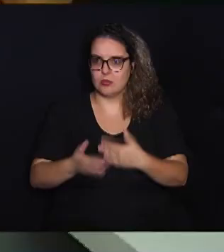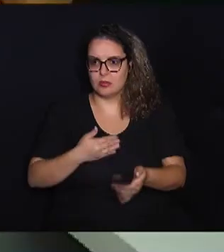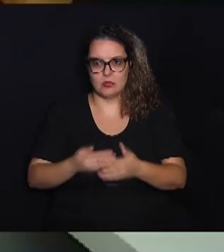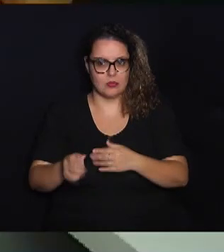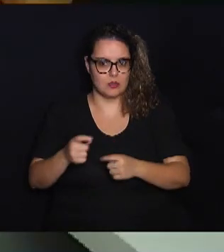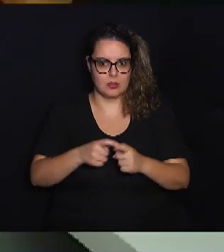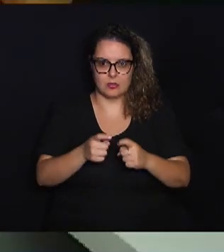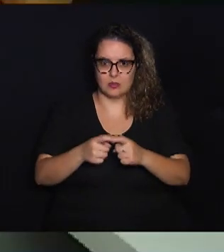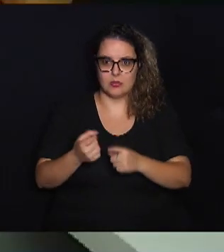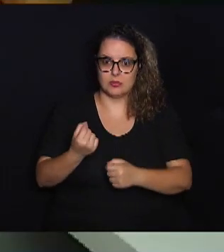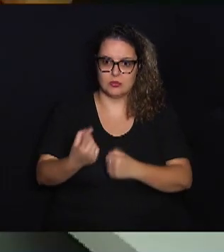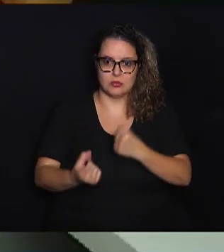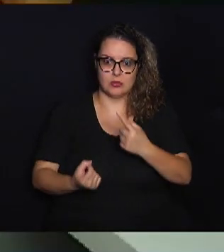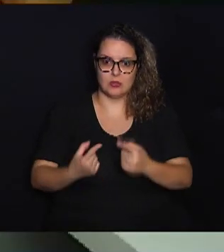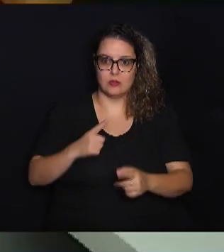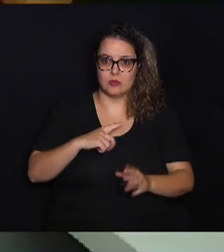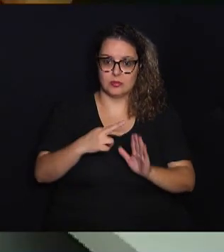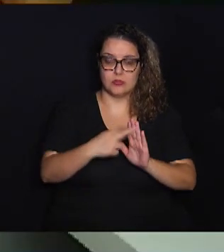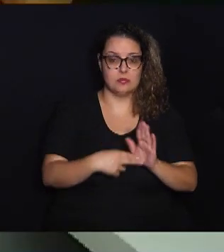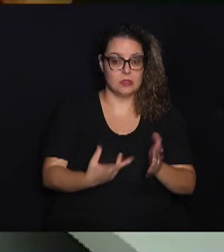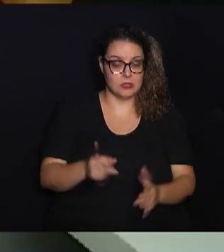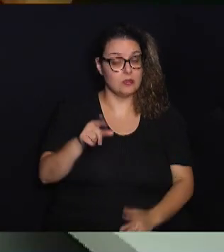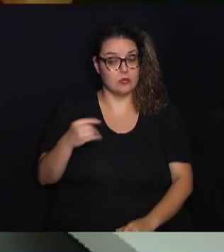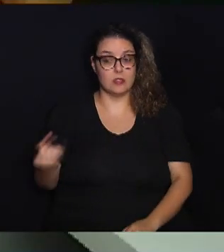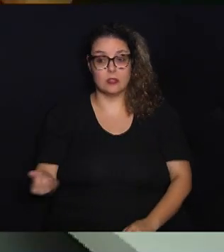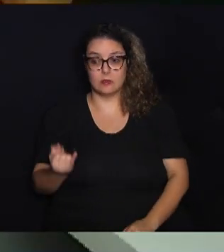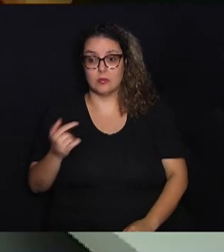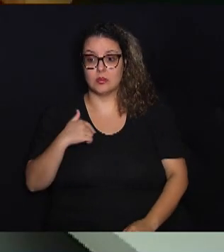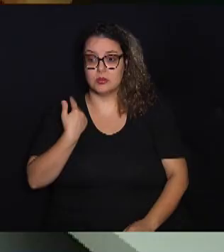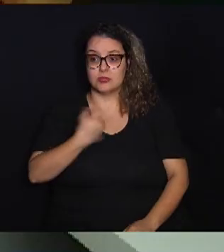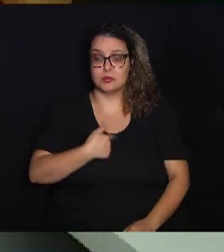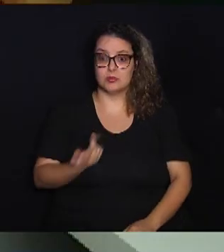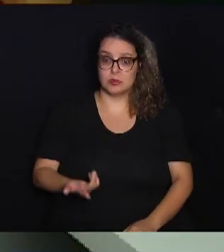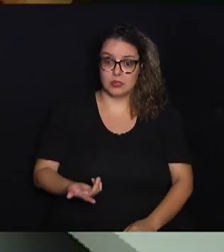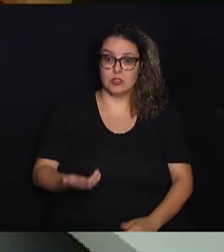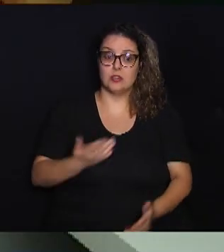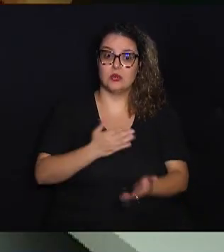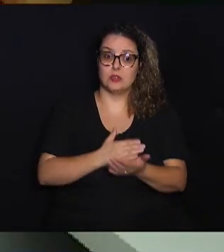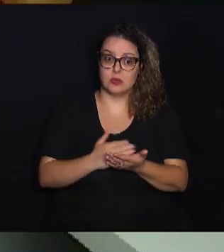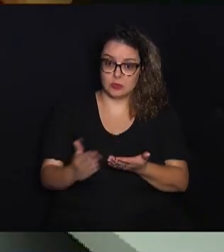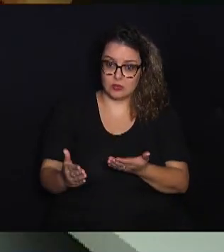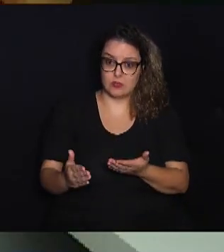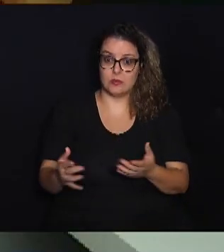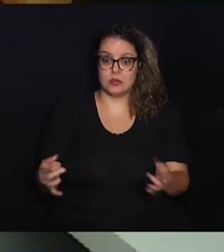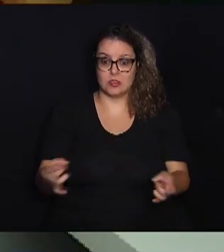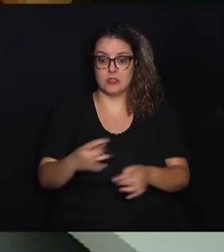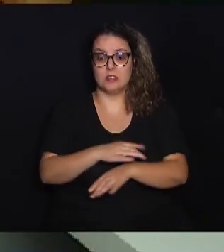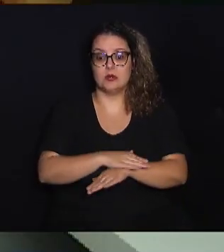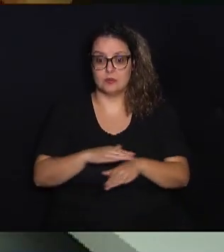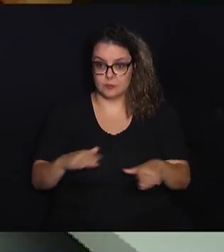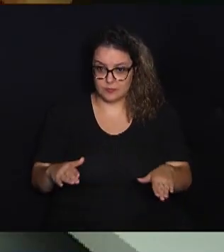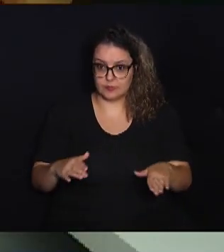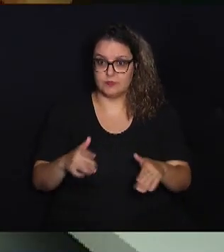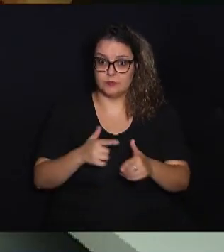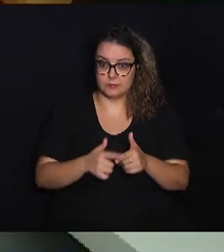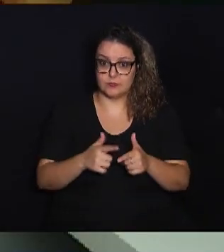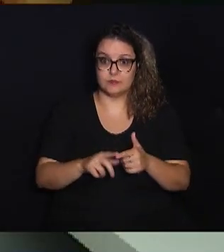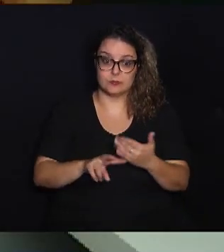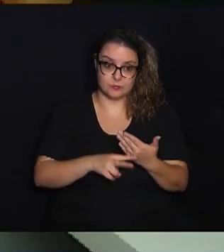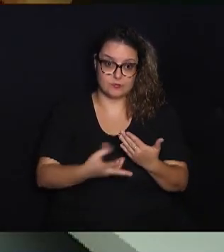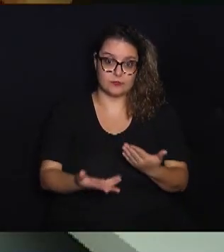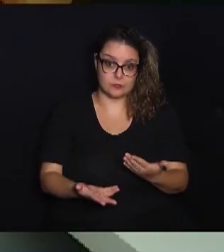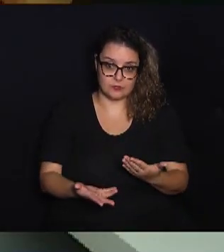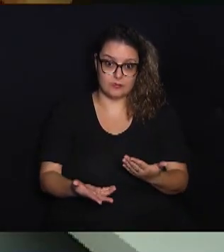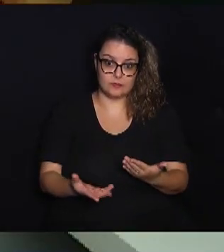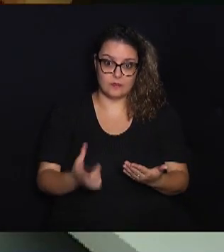alguns têm essa receita. Então, isso tudo é importante para a gente começar a combater esse problema que gerou. A gente